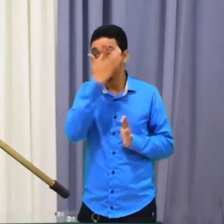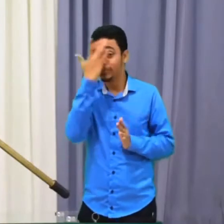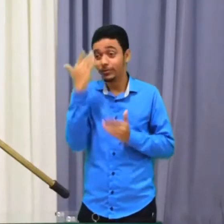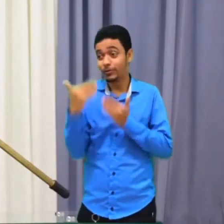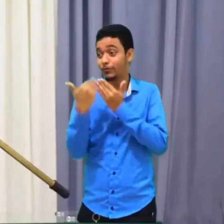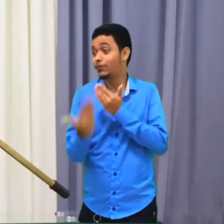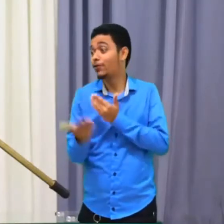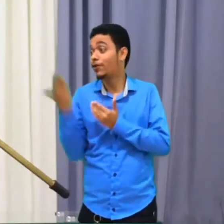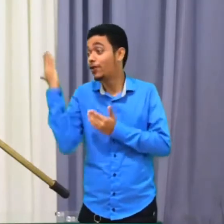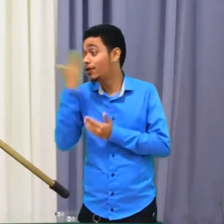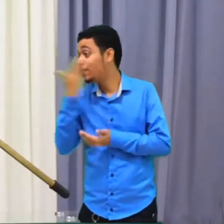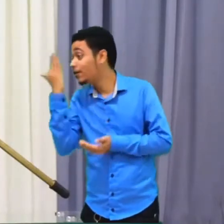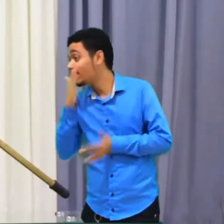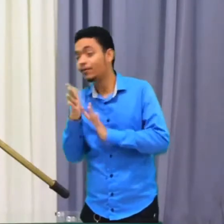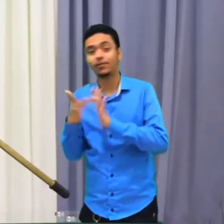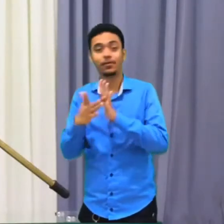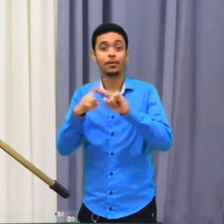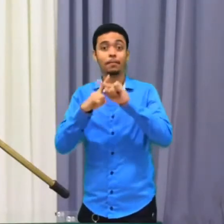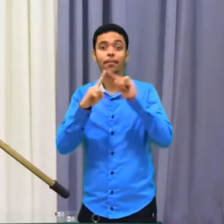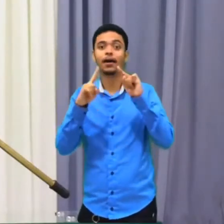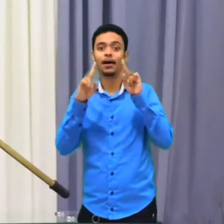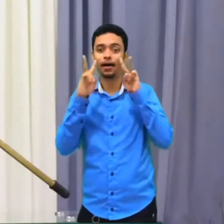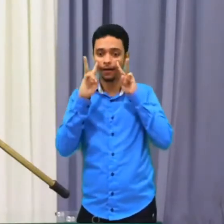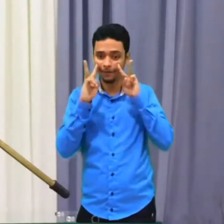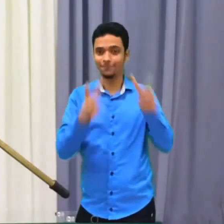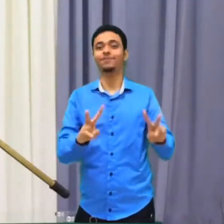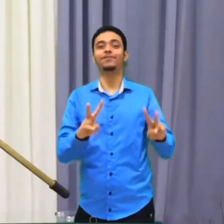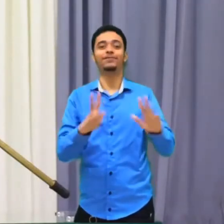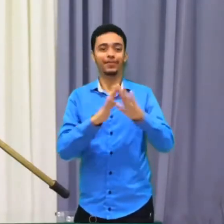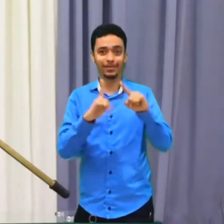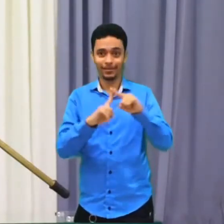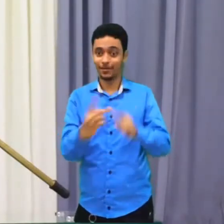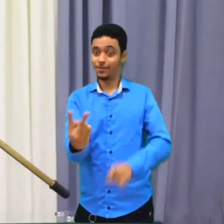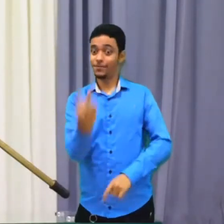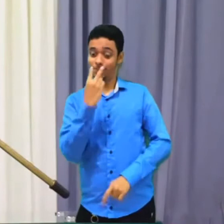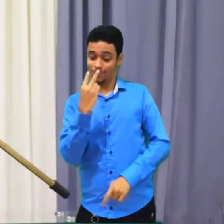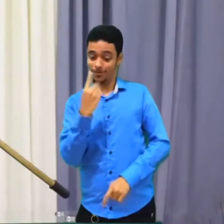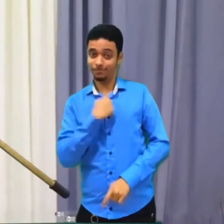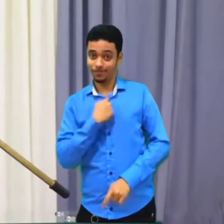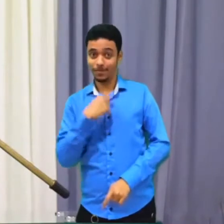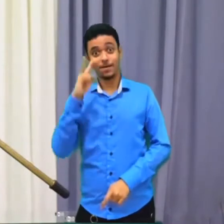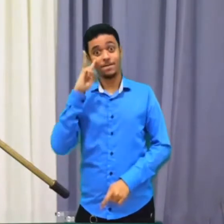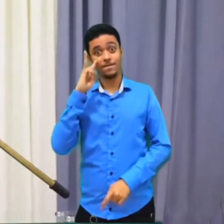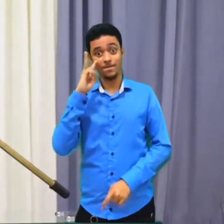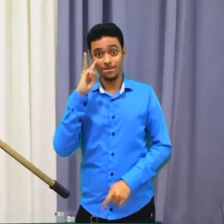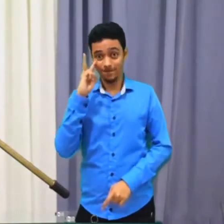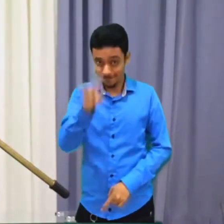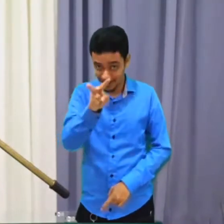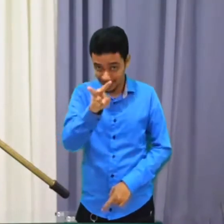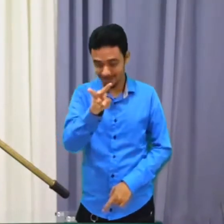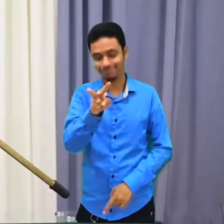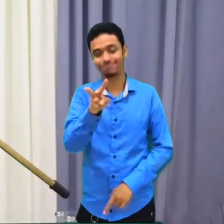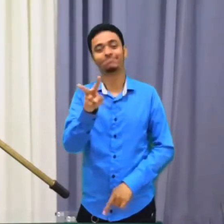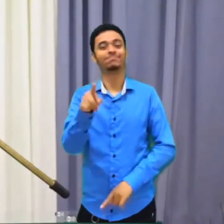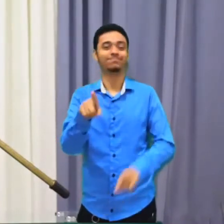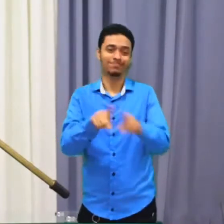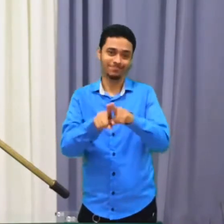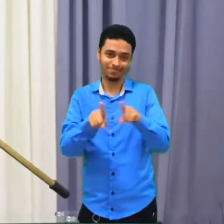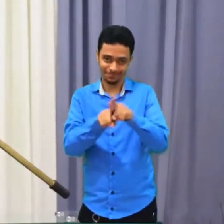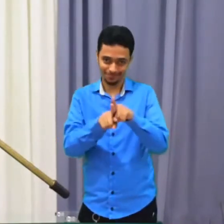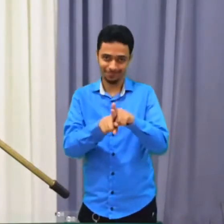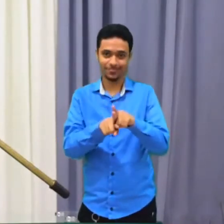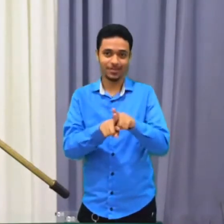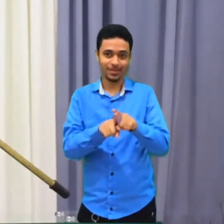Jesus, mas elas veem a igreja. Elas veem a mim, elas veem você. E enquanto